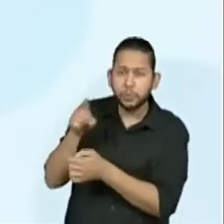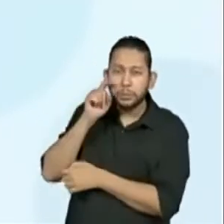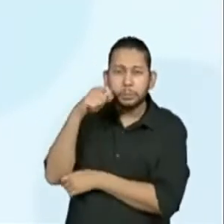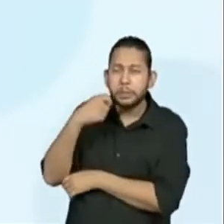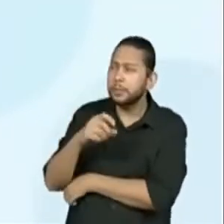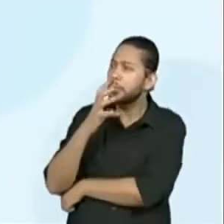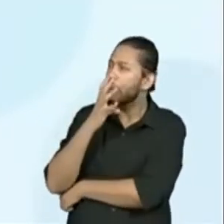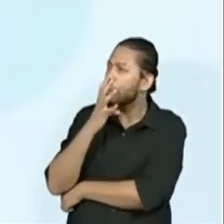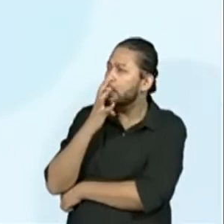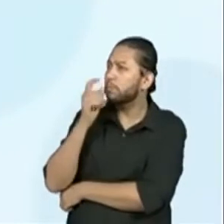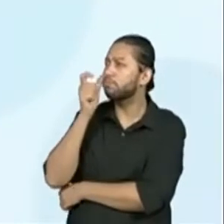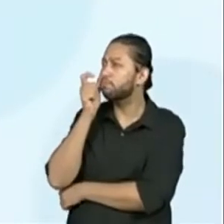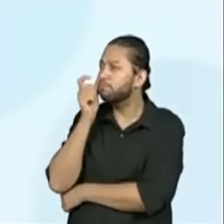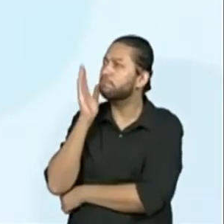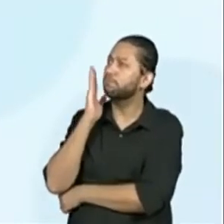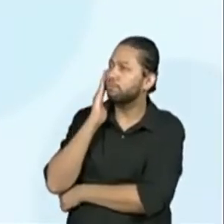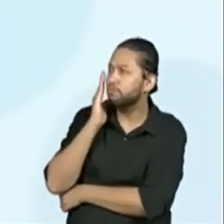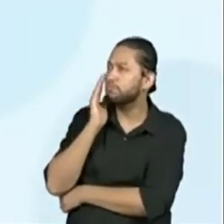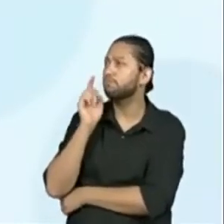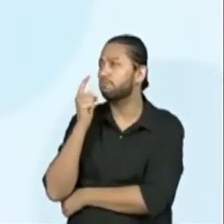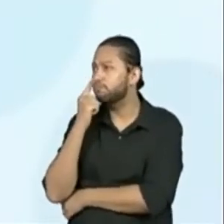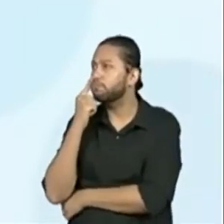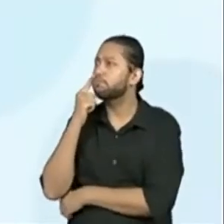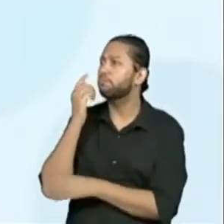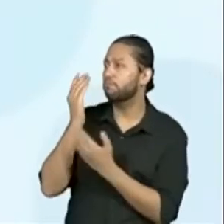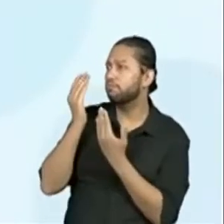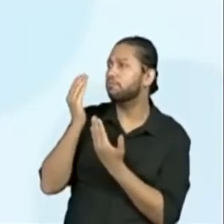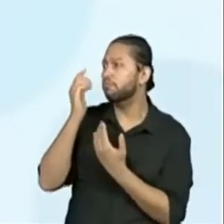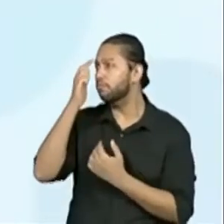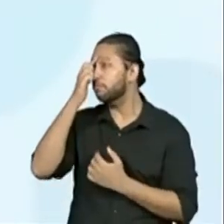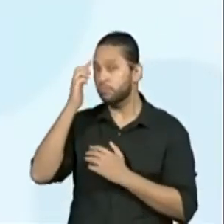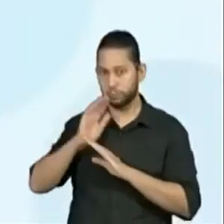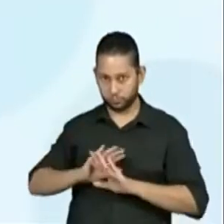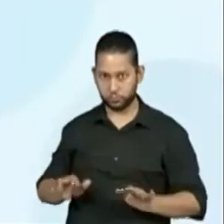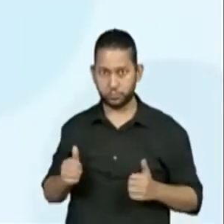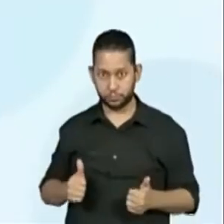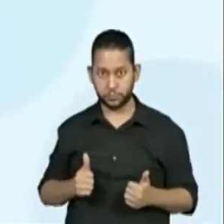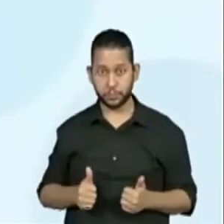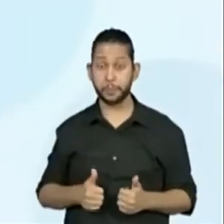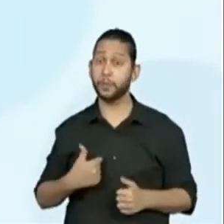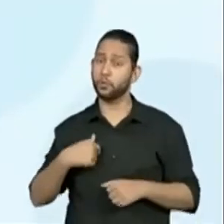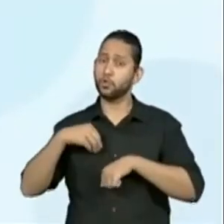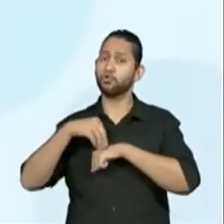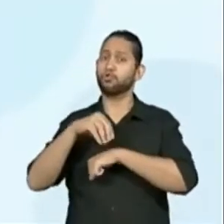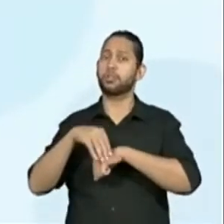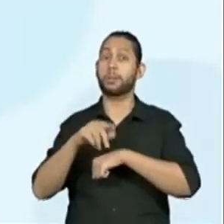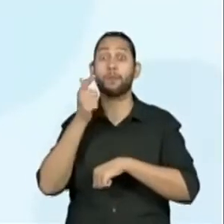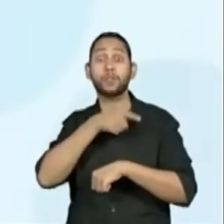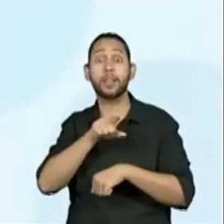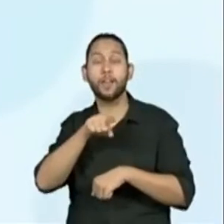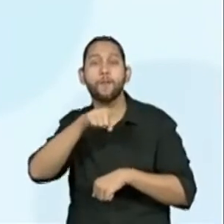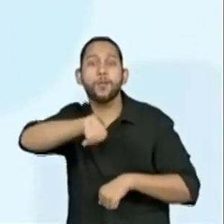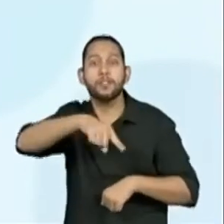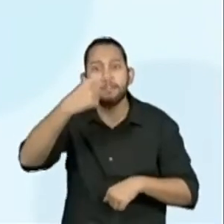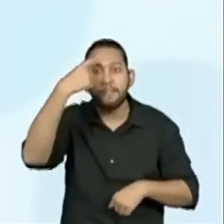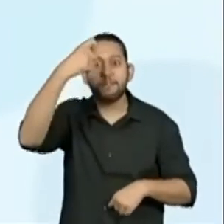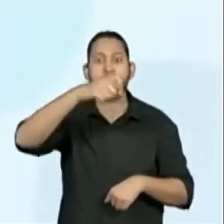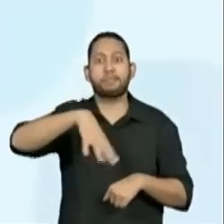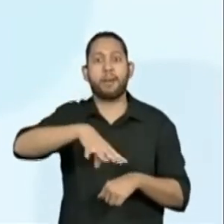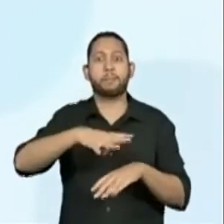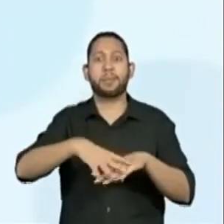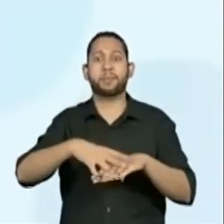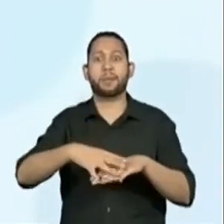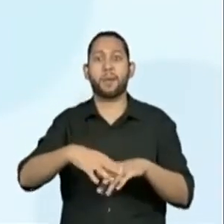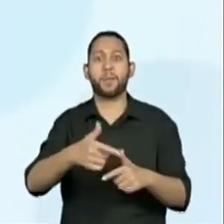essas dicas da pro Aline que vão facilitar na hora de vocês criarem um problema então preciso observar os